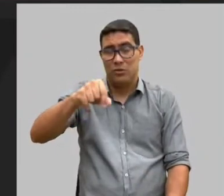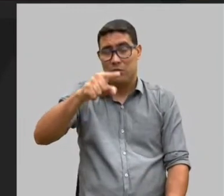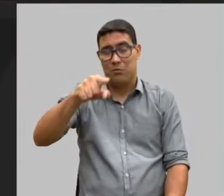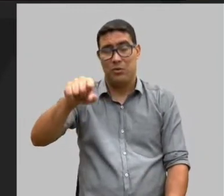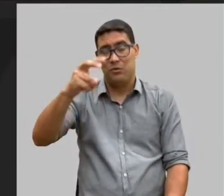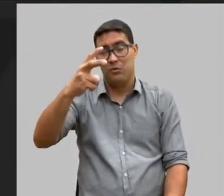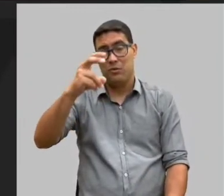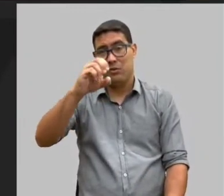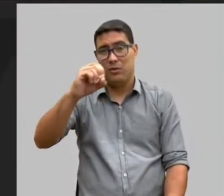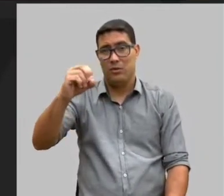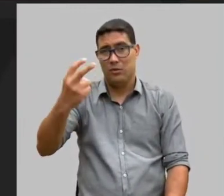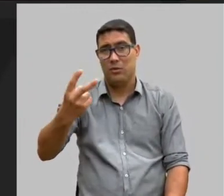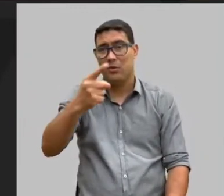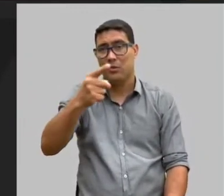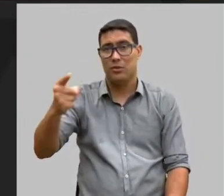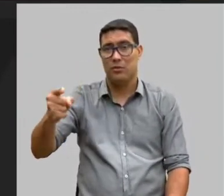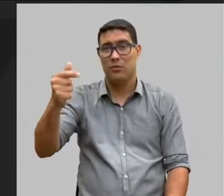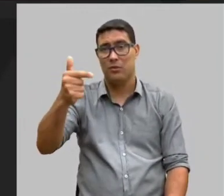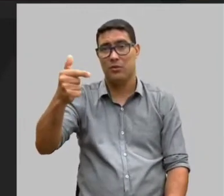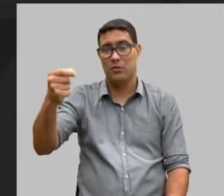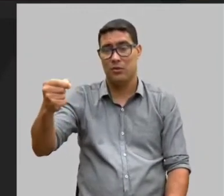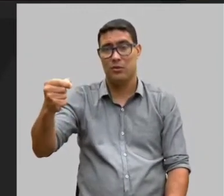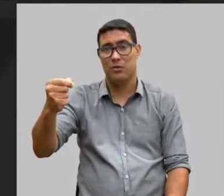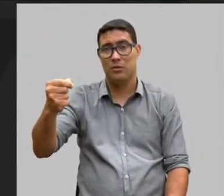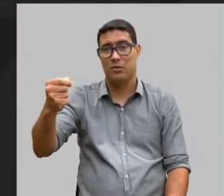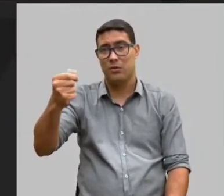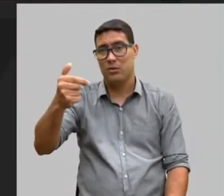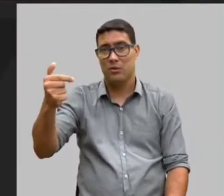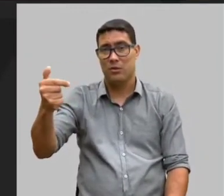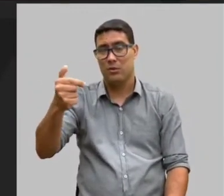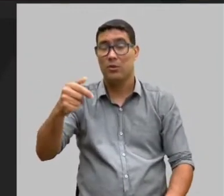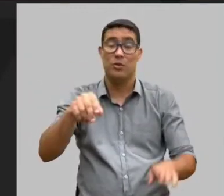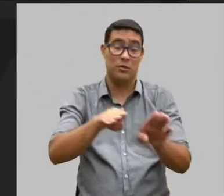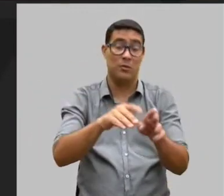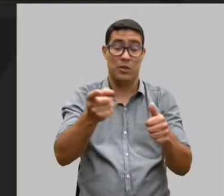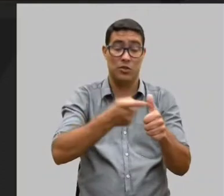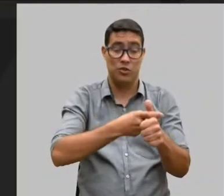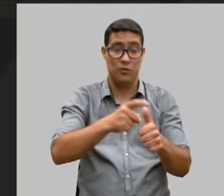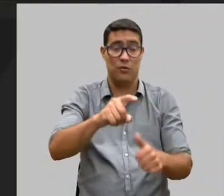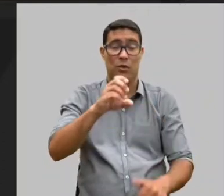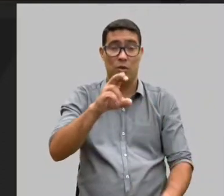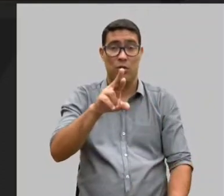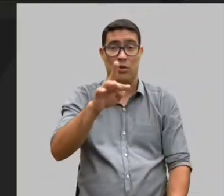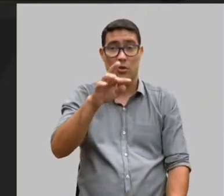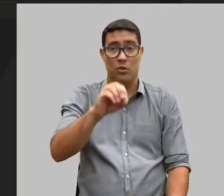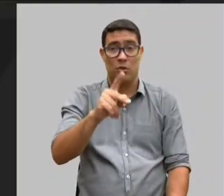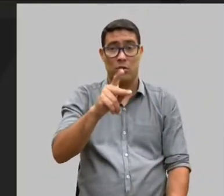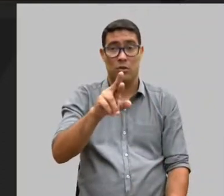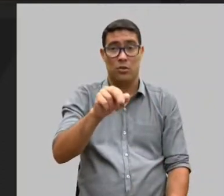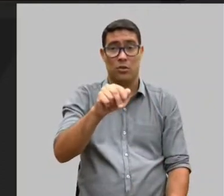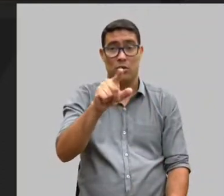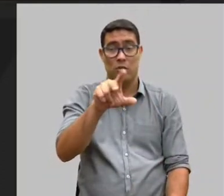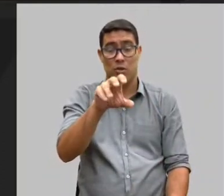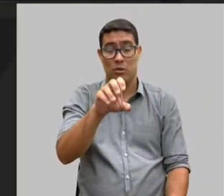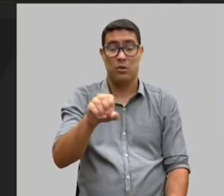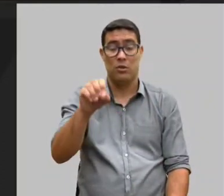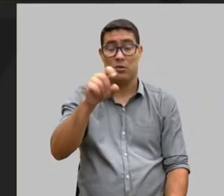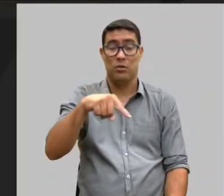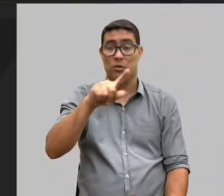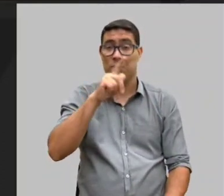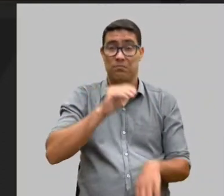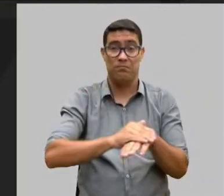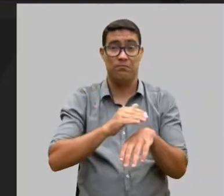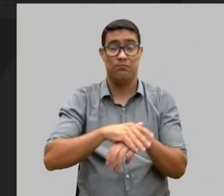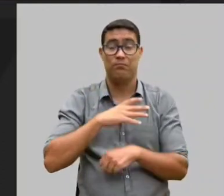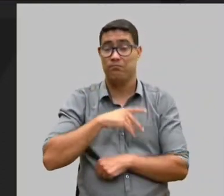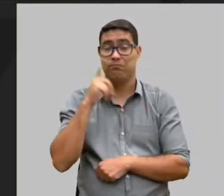eu coloquei inclusive também a dívida de curto prazo né Para para que seria o o resto a pagar para consolidar a